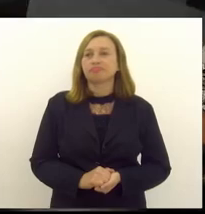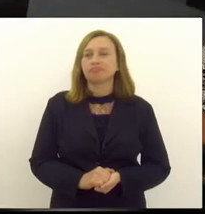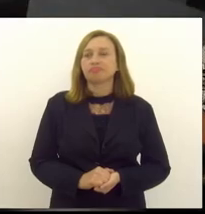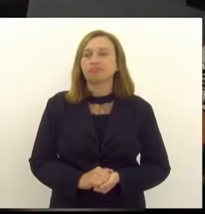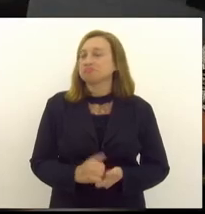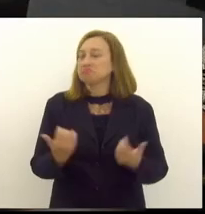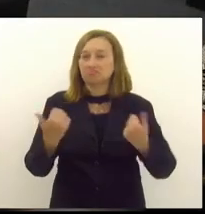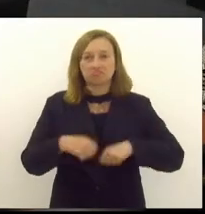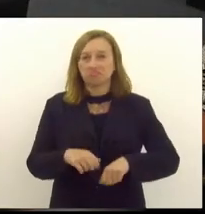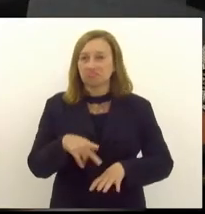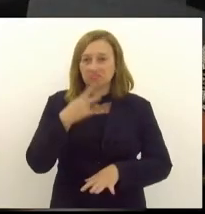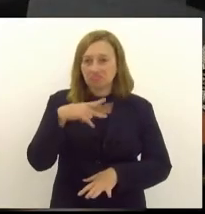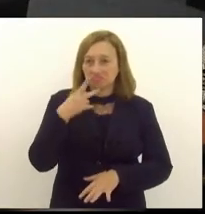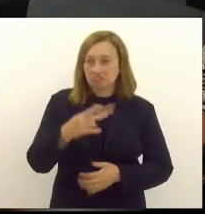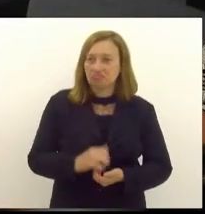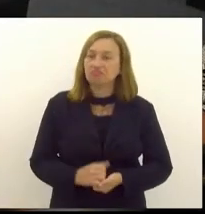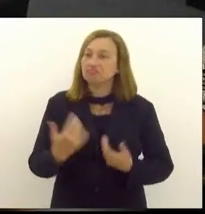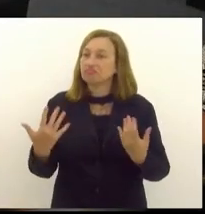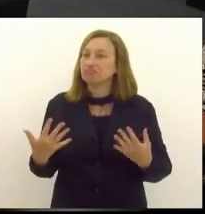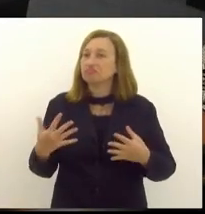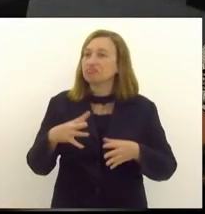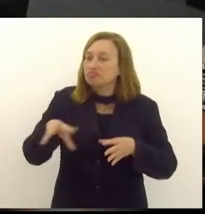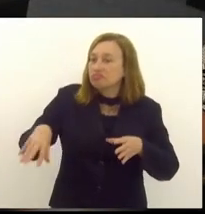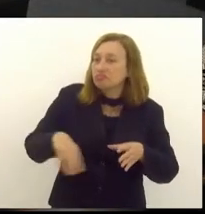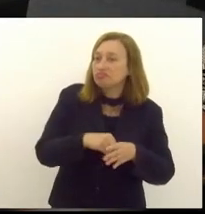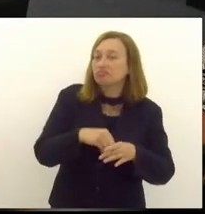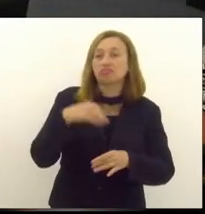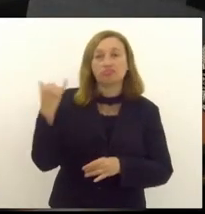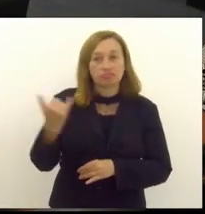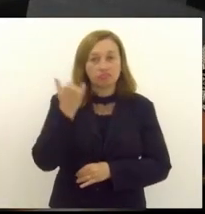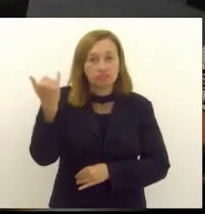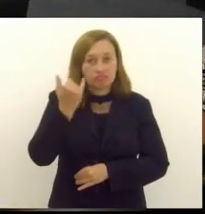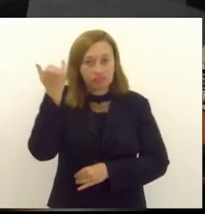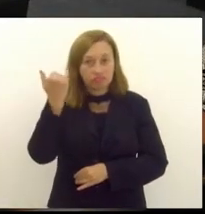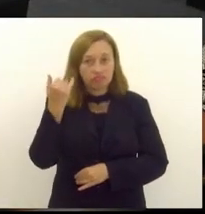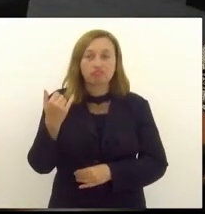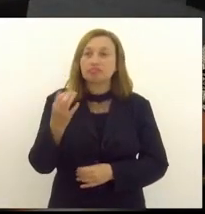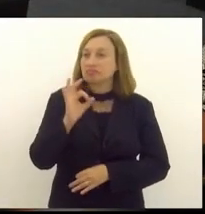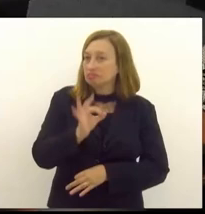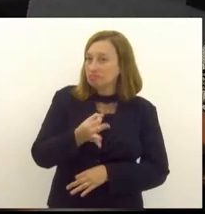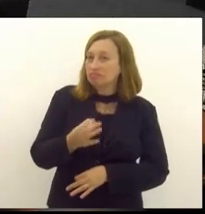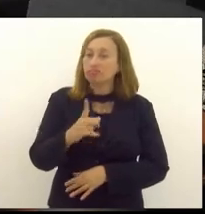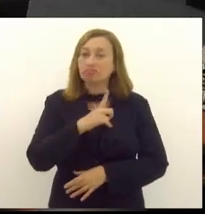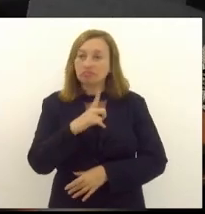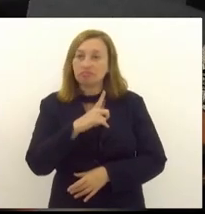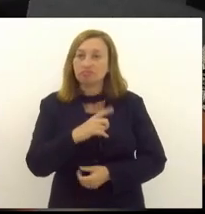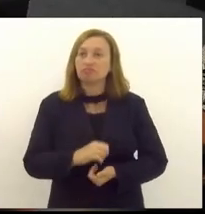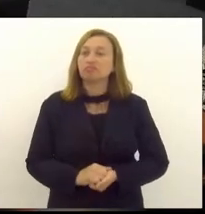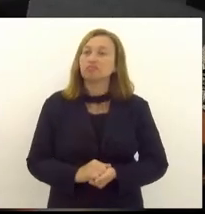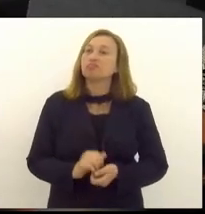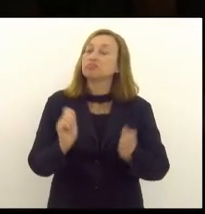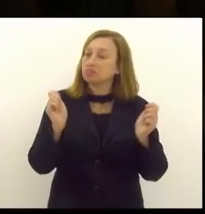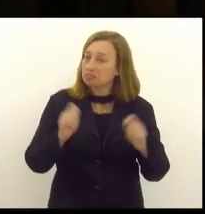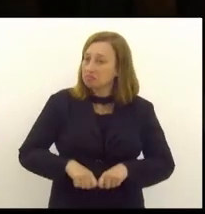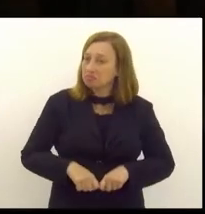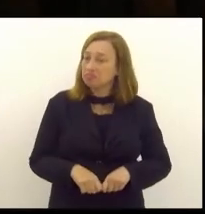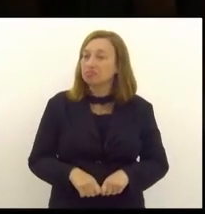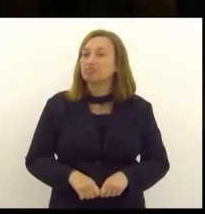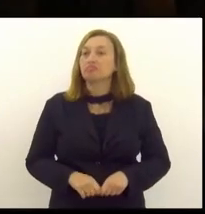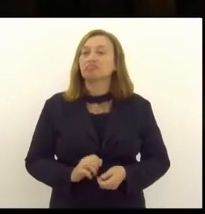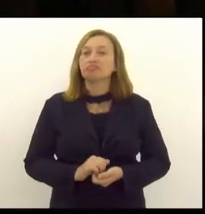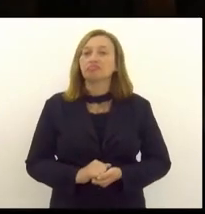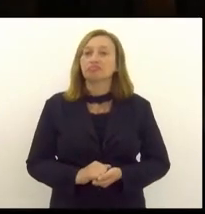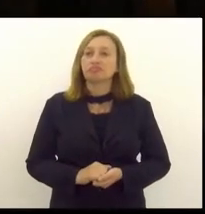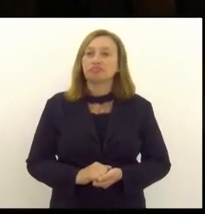Não preciso dizer, incluir é necessário, e a gente tem certeza que isso é possível